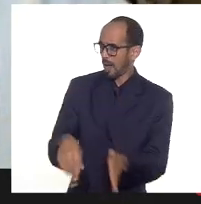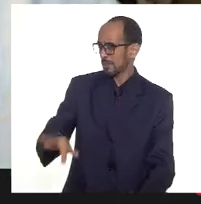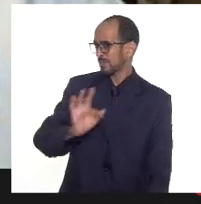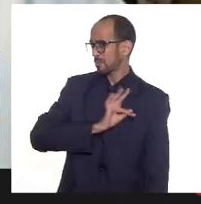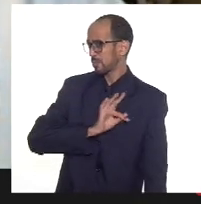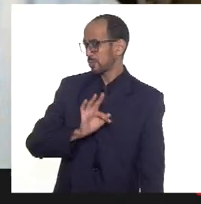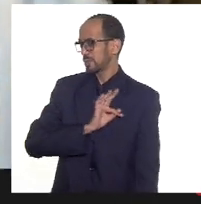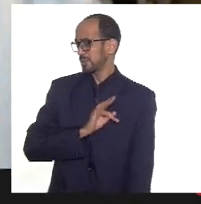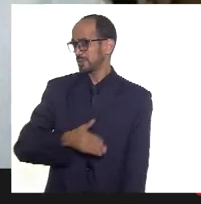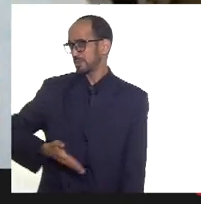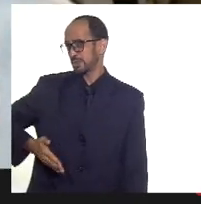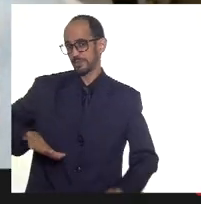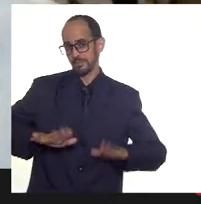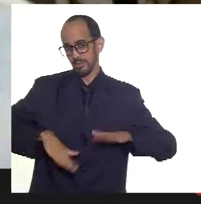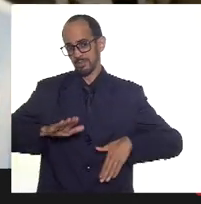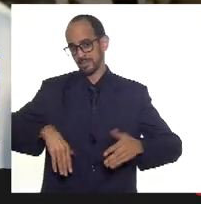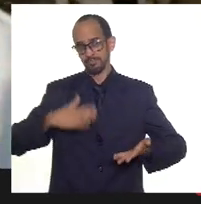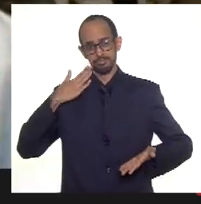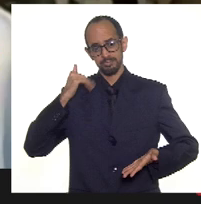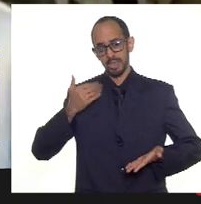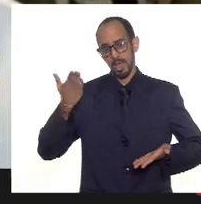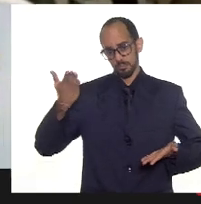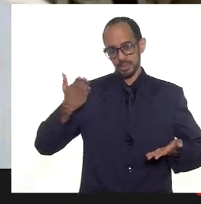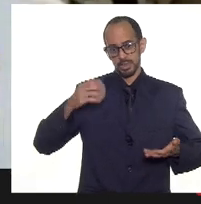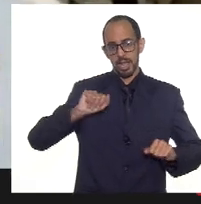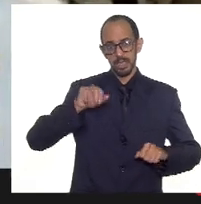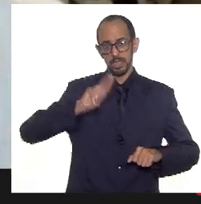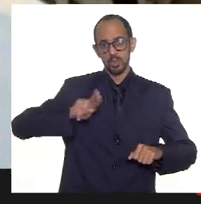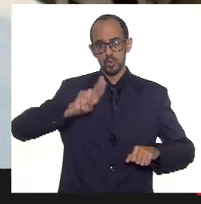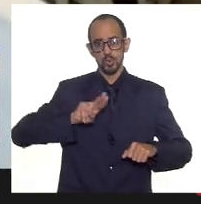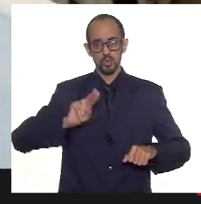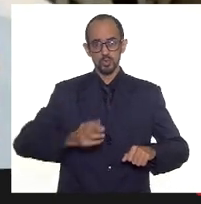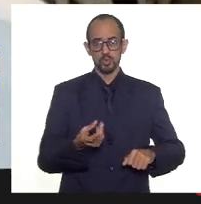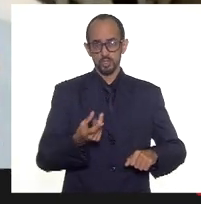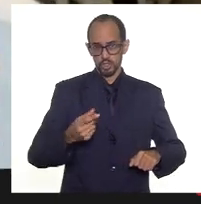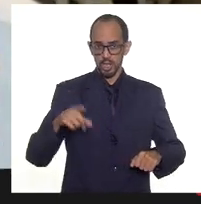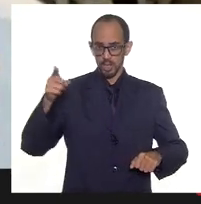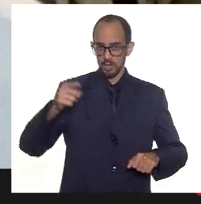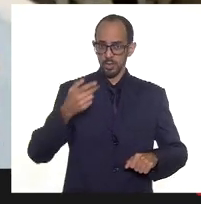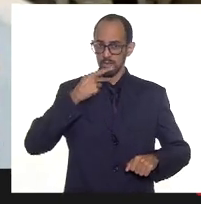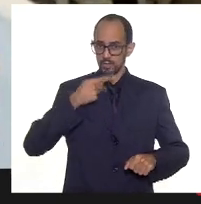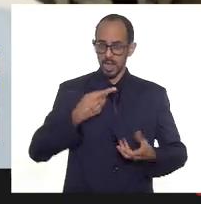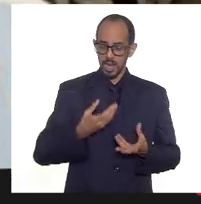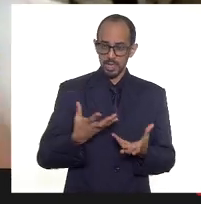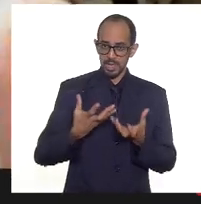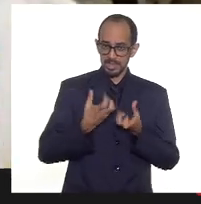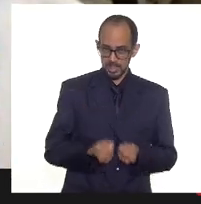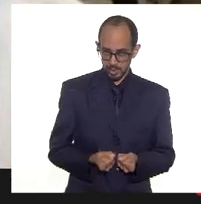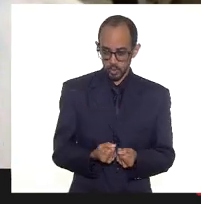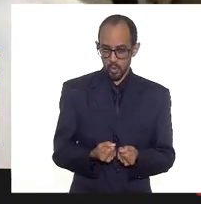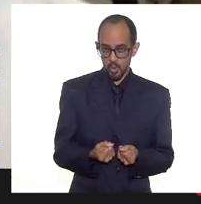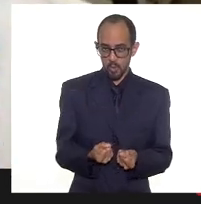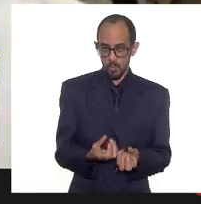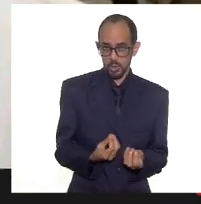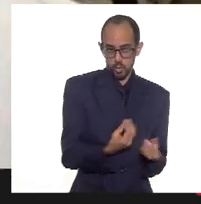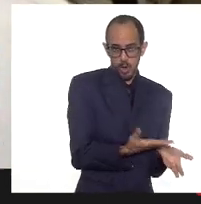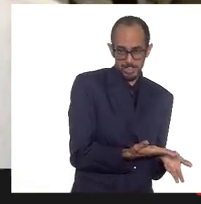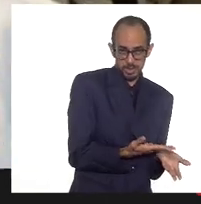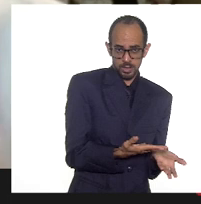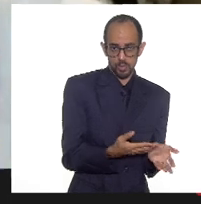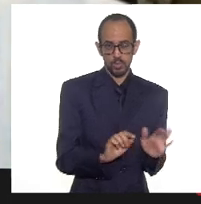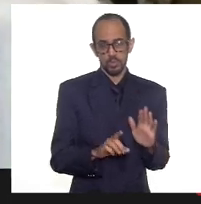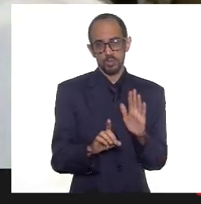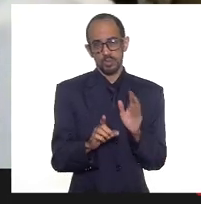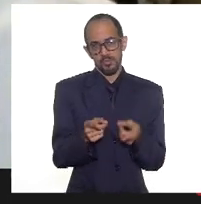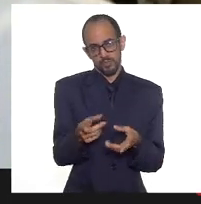Porque o sujeito pega, lava o dinheiro, né? Porque é muito fácil, ele diz que pega uma doação, digamos, do tráfico de